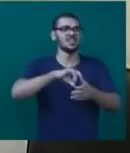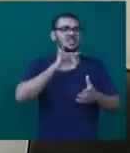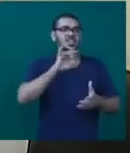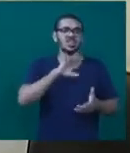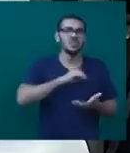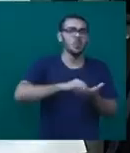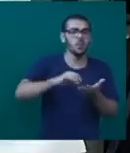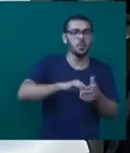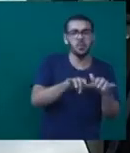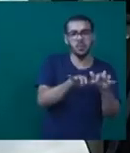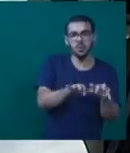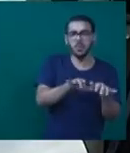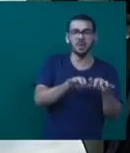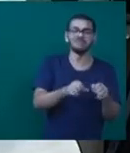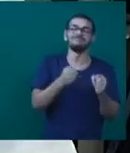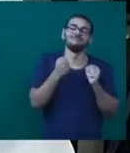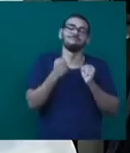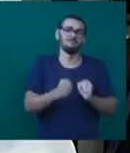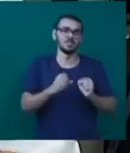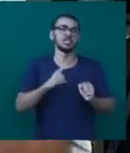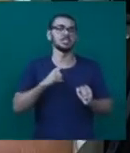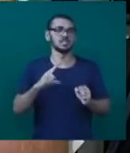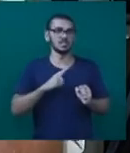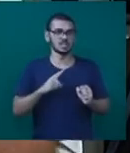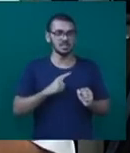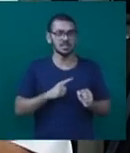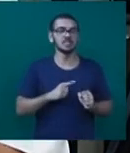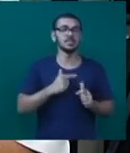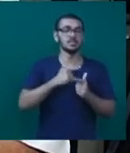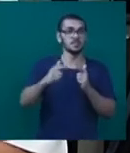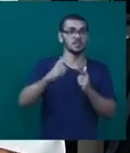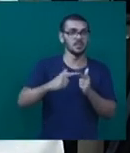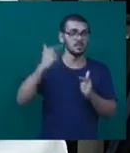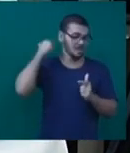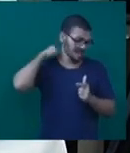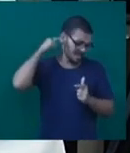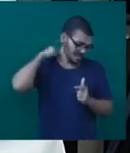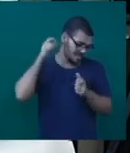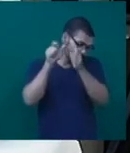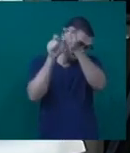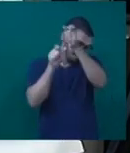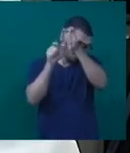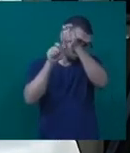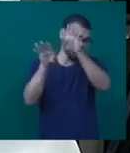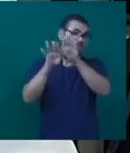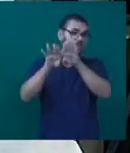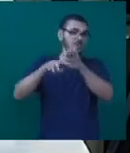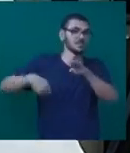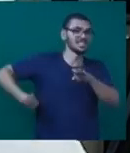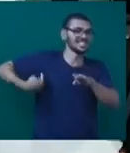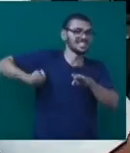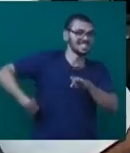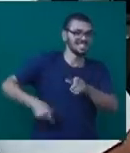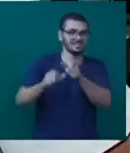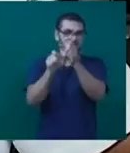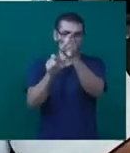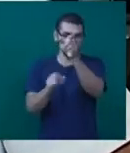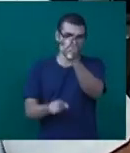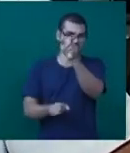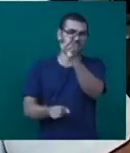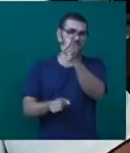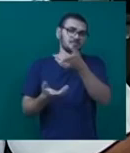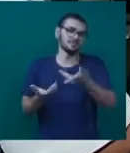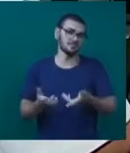sentadas podem desenvolver tanto problema na coluna cervical, que é o pescoço, ou na coluna lombar, que é